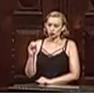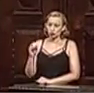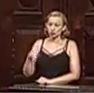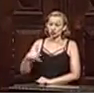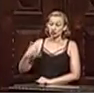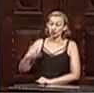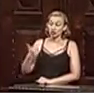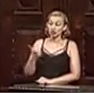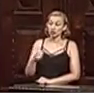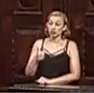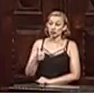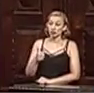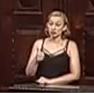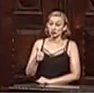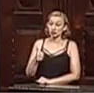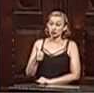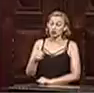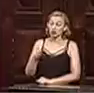Valmir